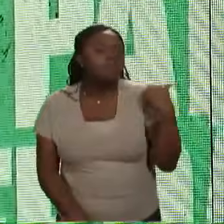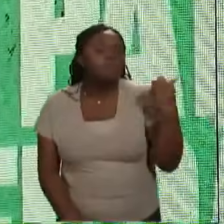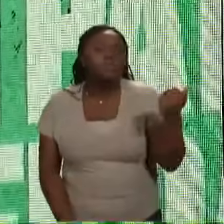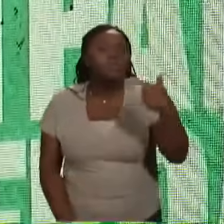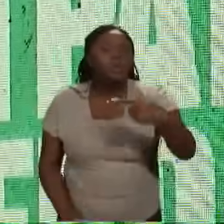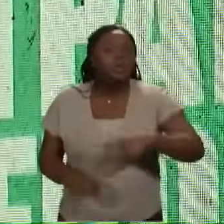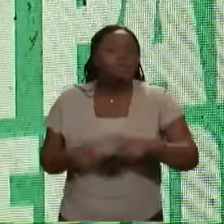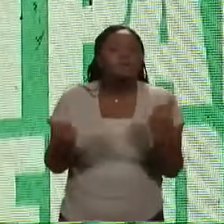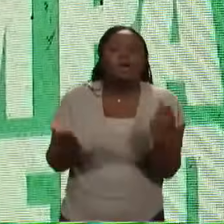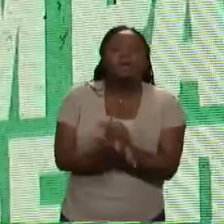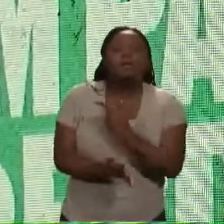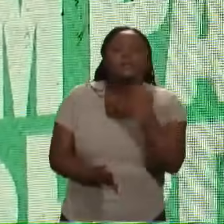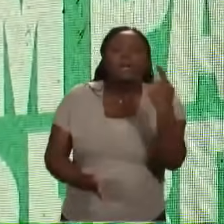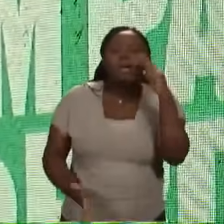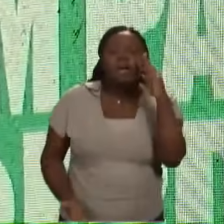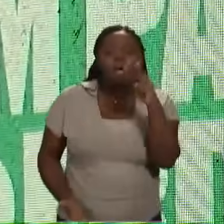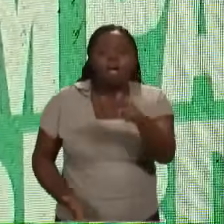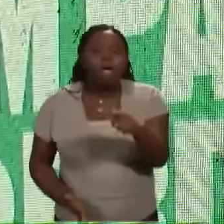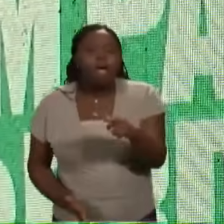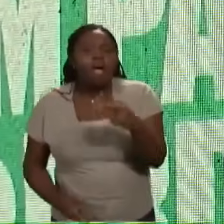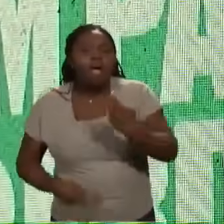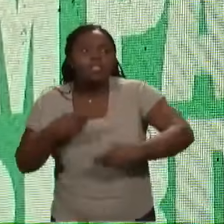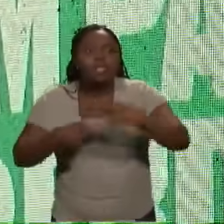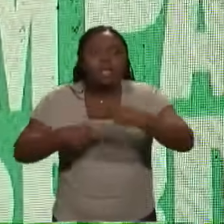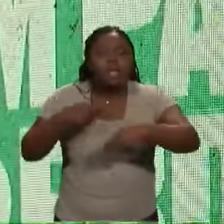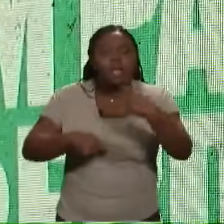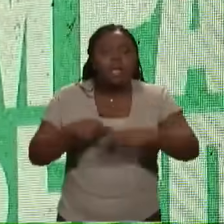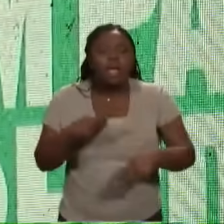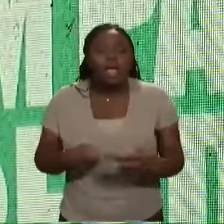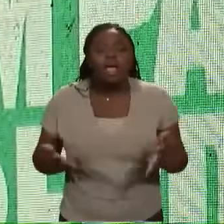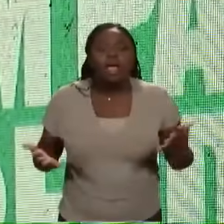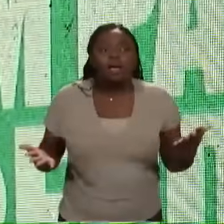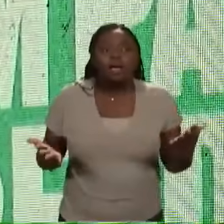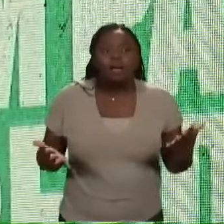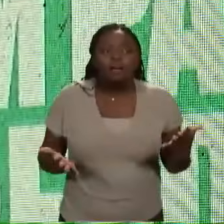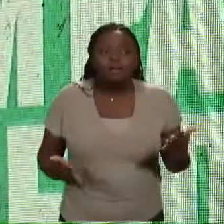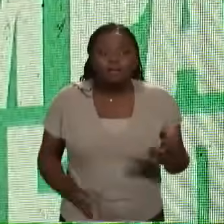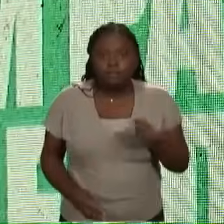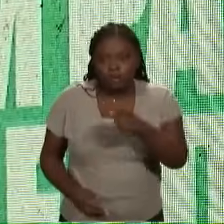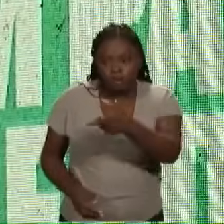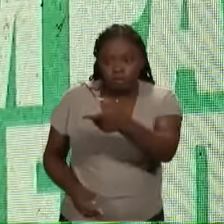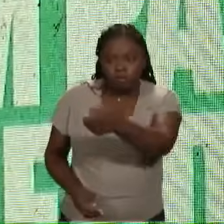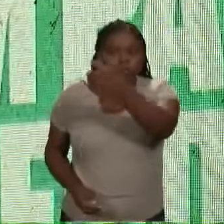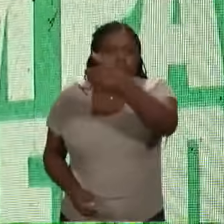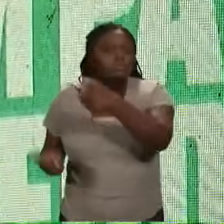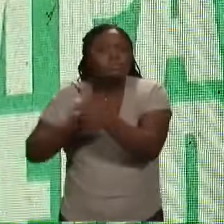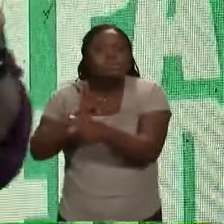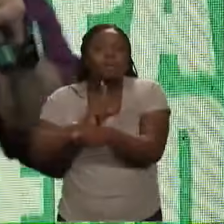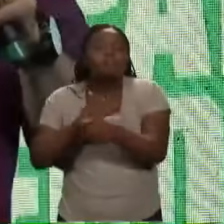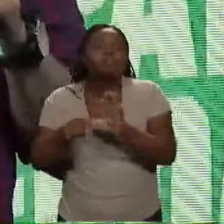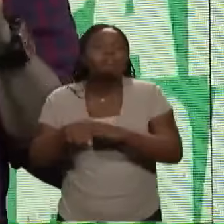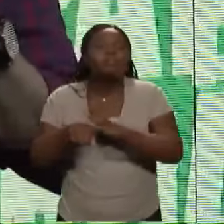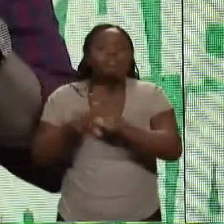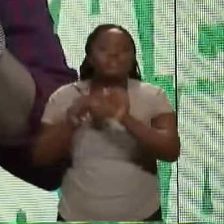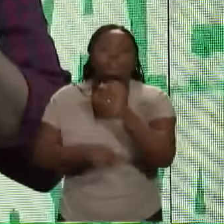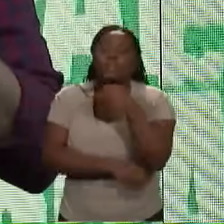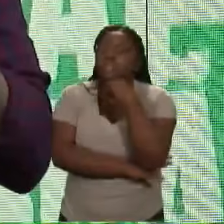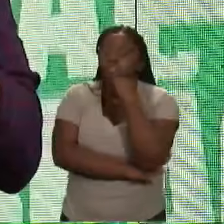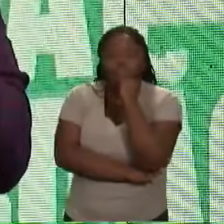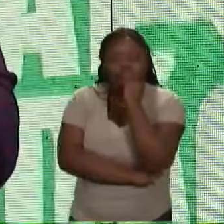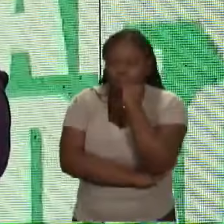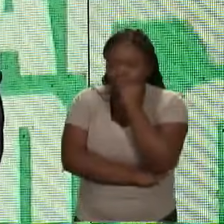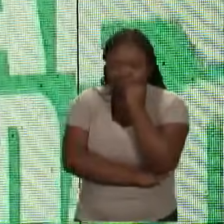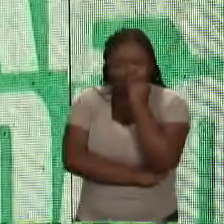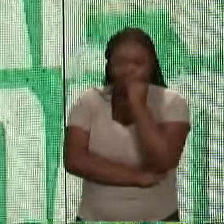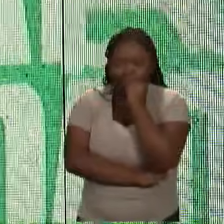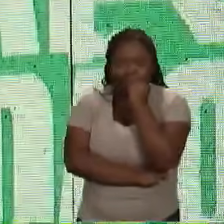anos, mas de repente começou aquela cena. Ai, ai, ai. Aí, ao invés de mudar, o que que você fez? É,